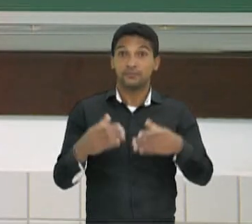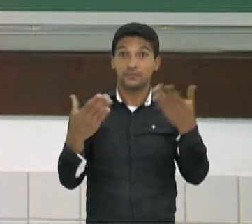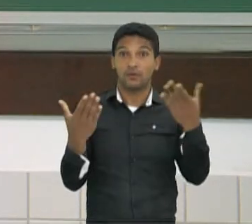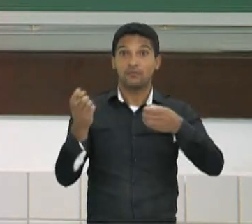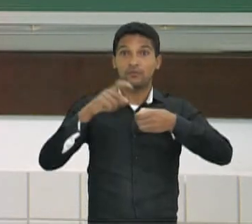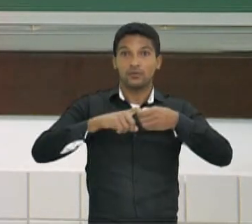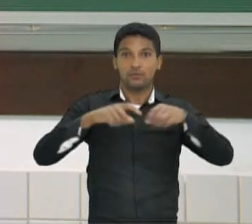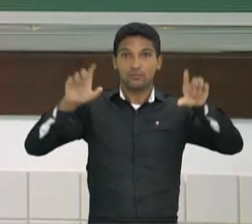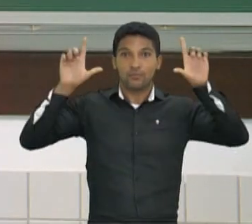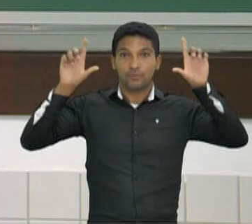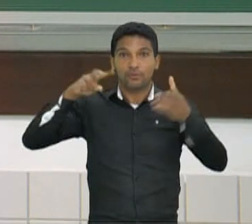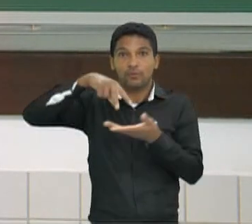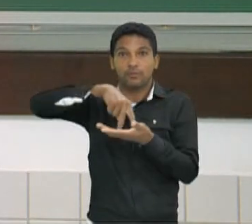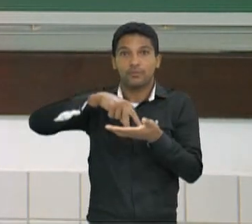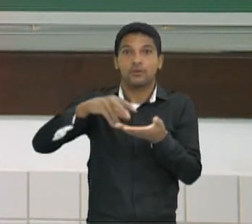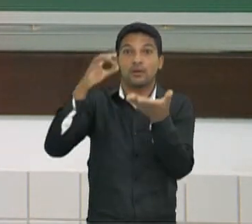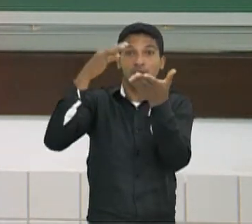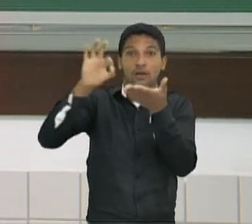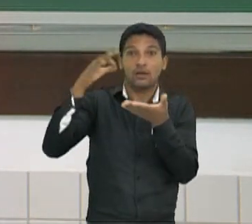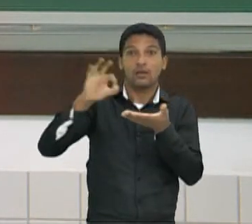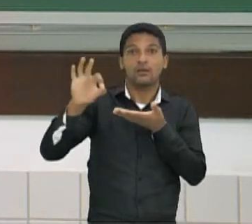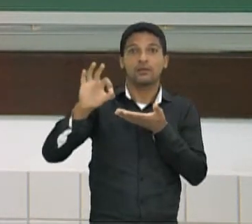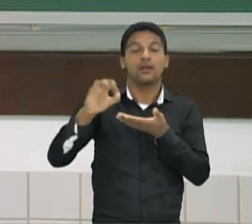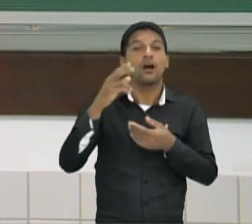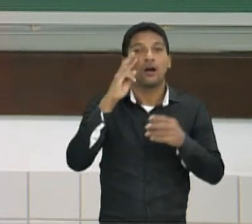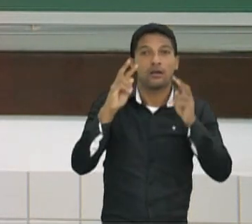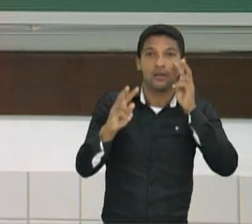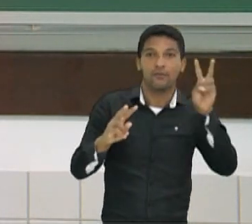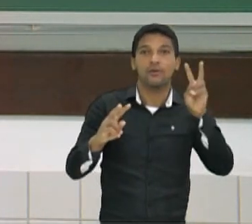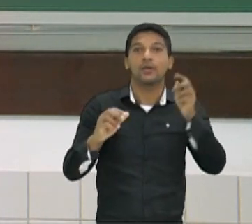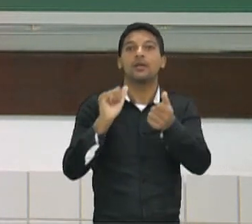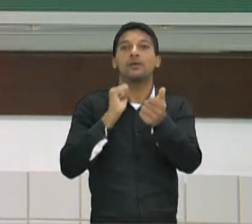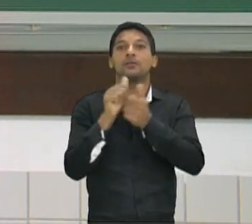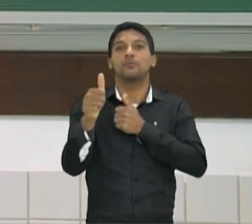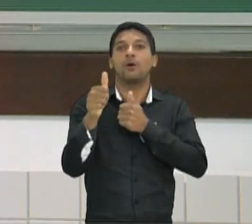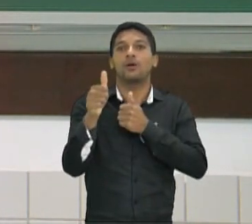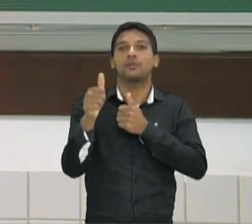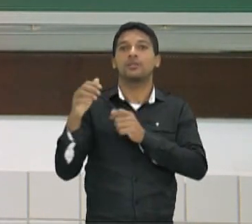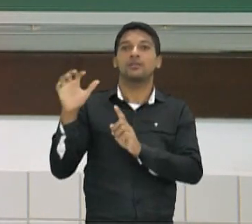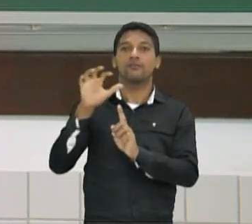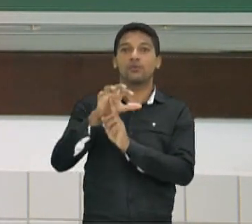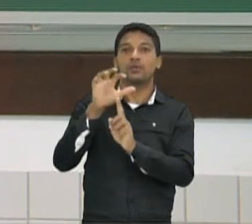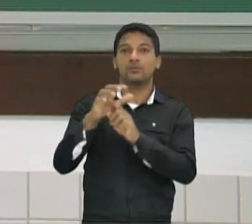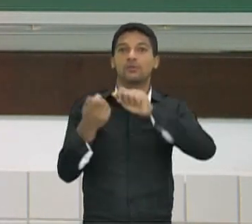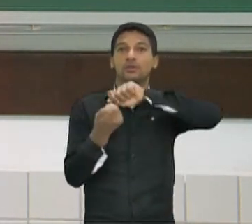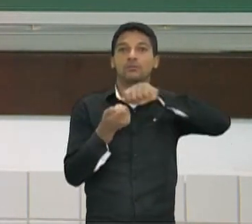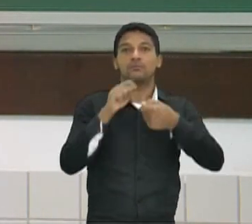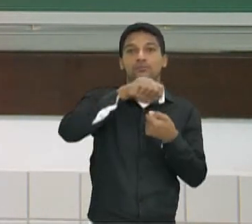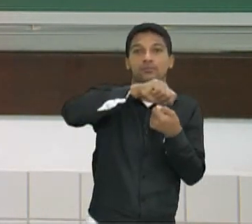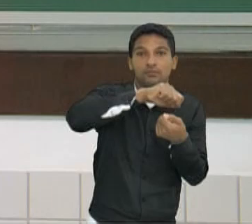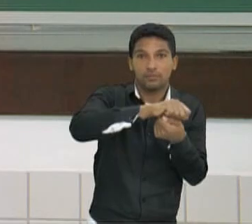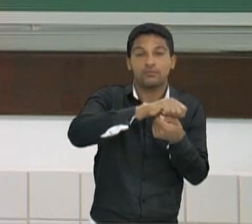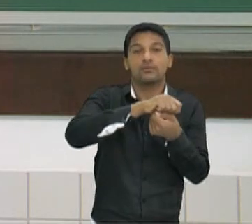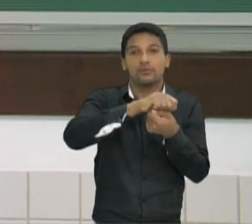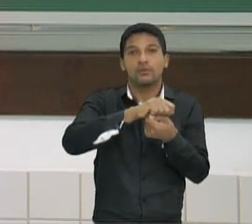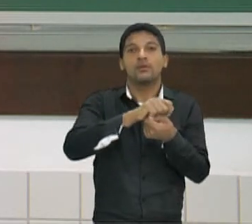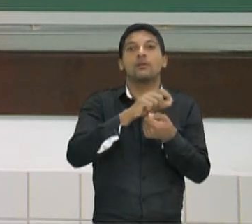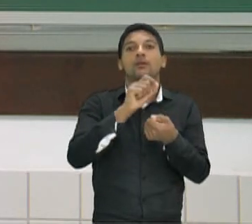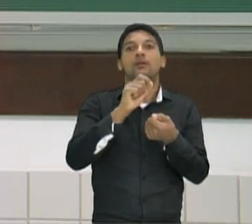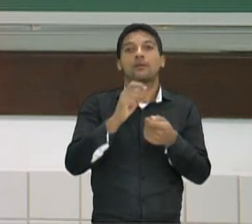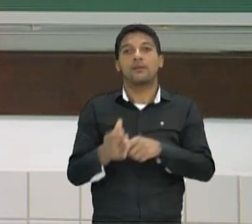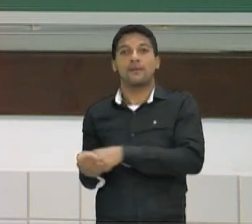Voltamos então, pessoal, com a correção da atividade, que era o esporte que inspirou a criação do beisebol. Resposta correta, letra D. Então é um esporte